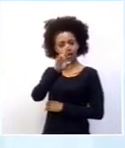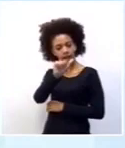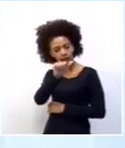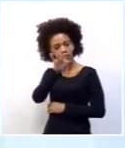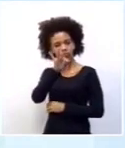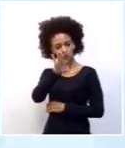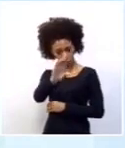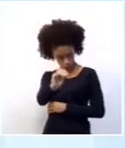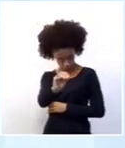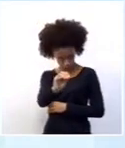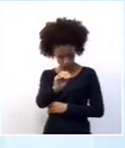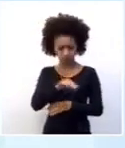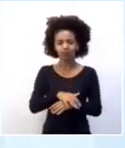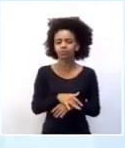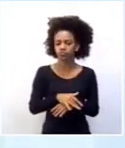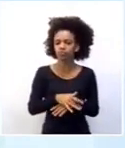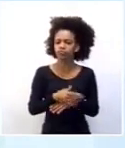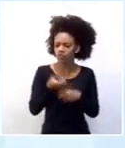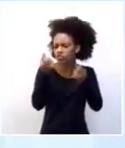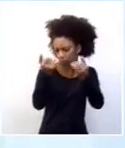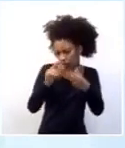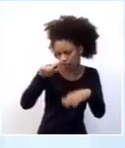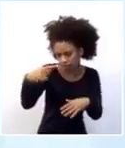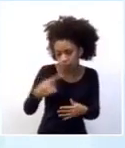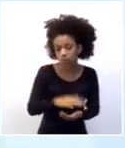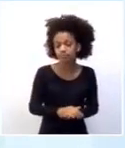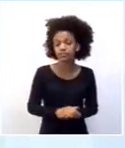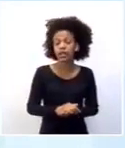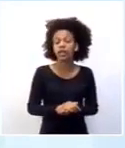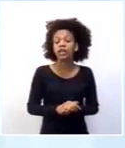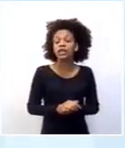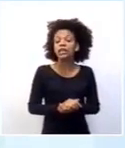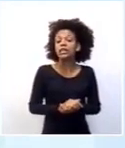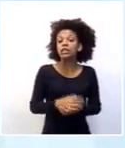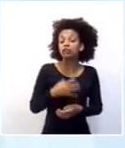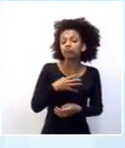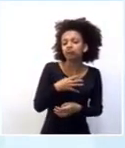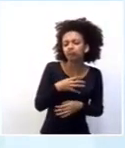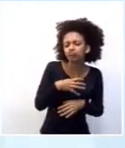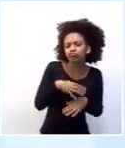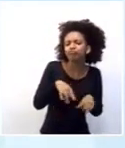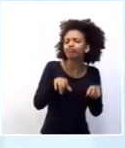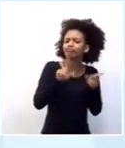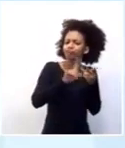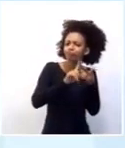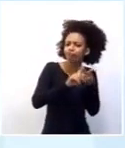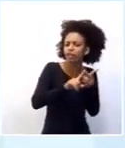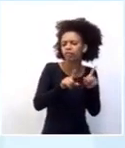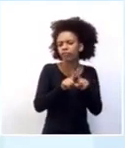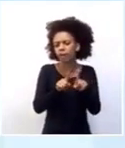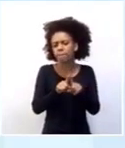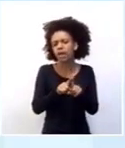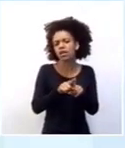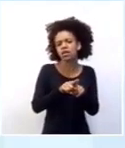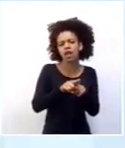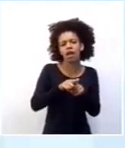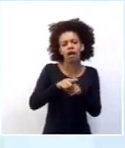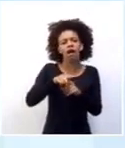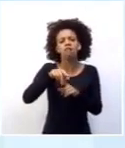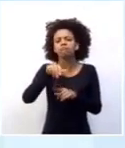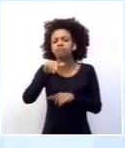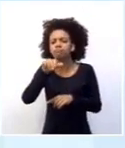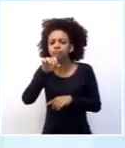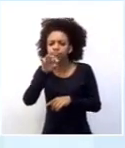vai falar disso, tá? E o modo de produção asiático são duas estruturas fundamentais para a gente ver o florescimento